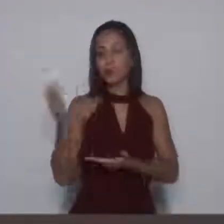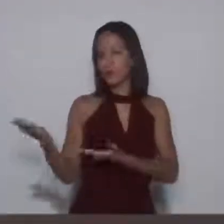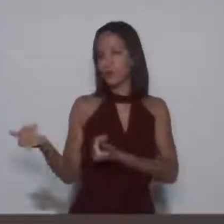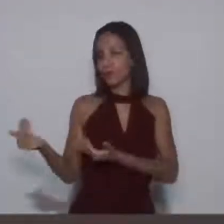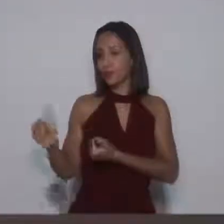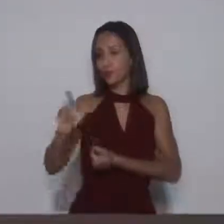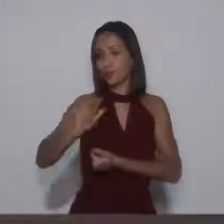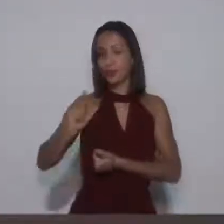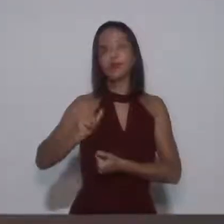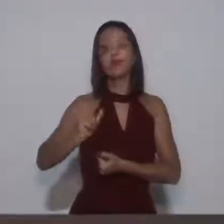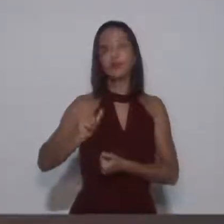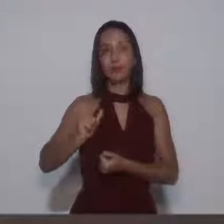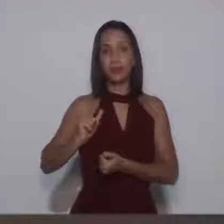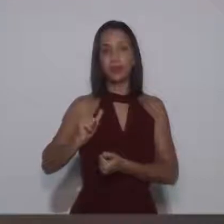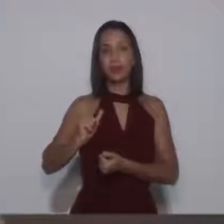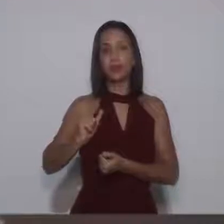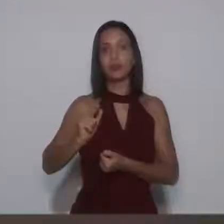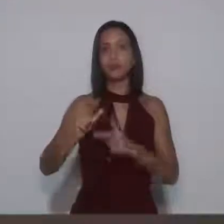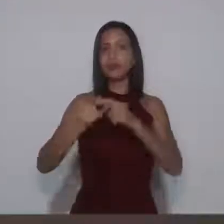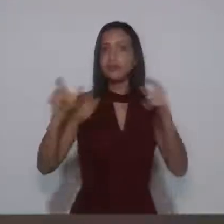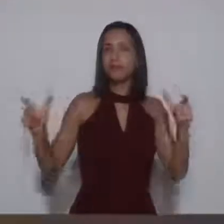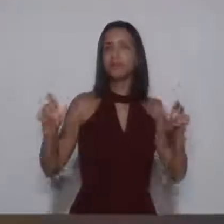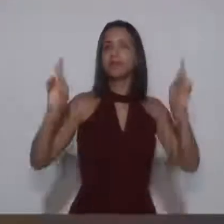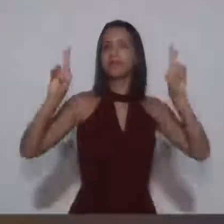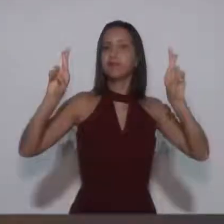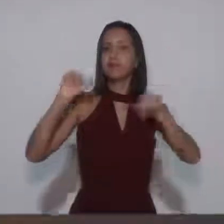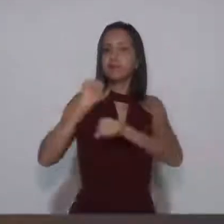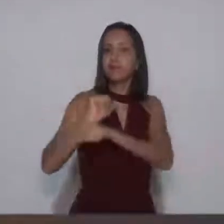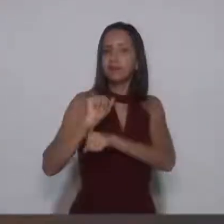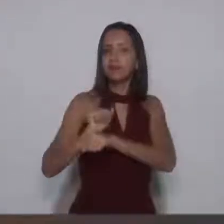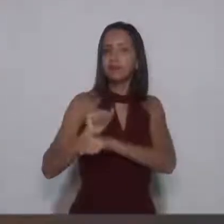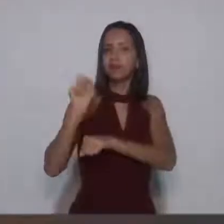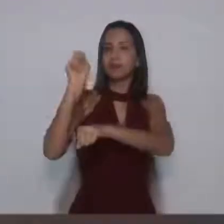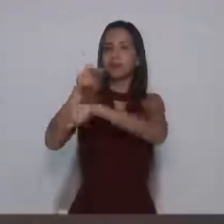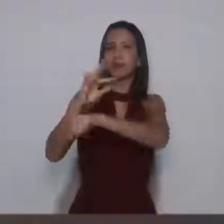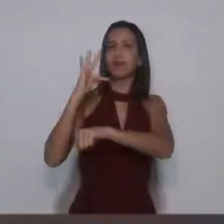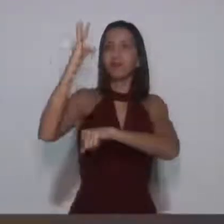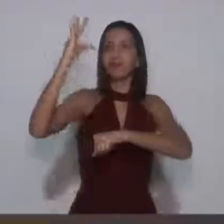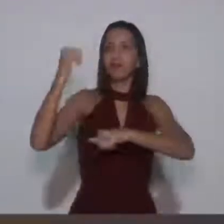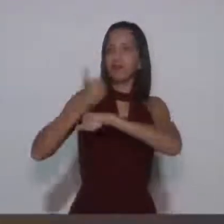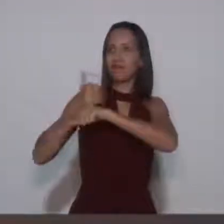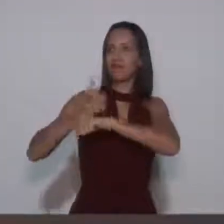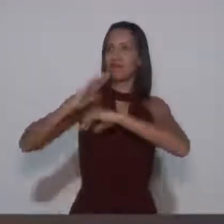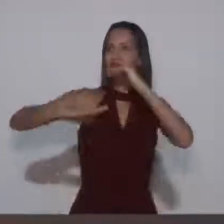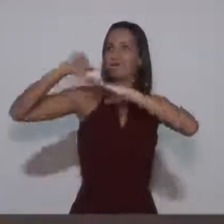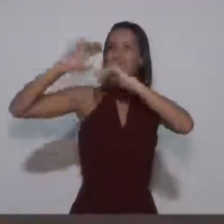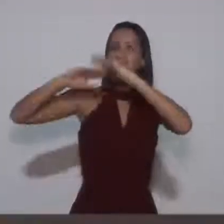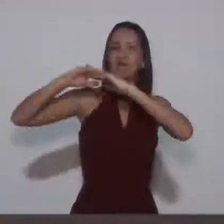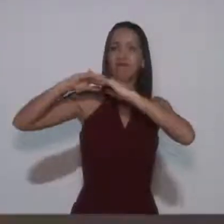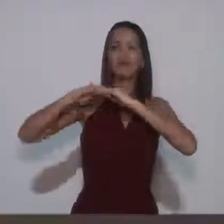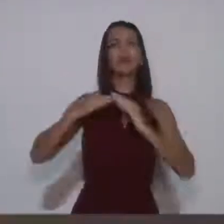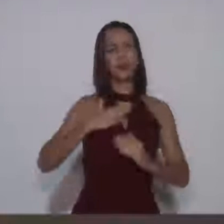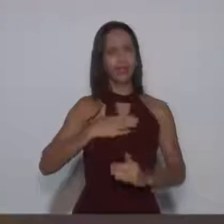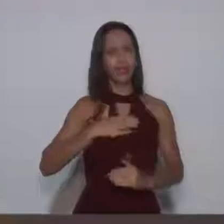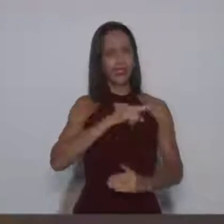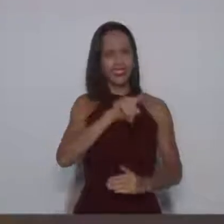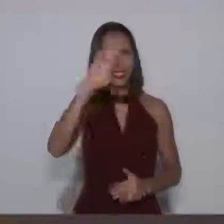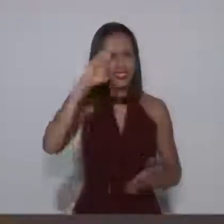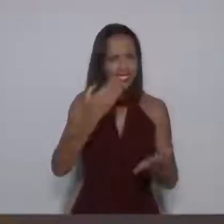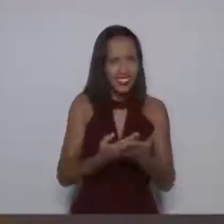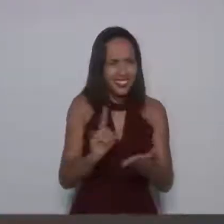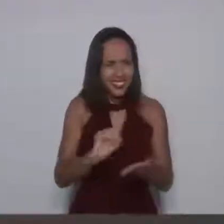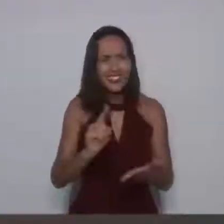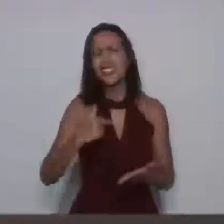que tinham uma grande esperança de jogar futebol. Vocês podem não acreditar, eu joguei futebol também quando eu